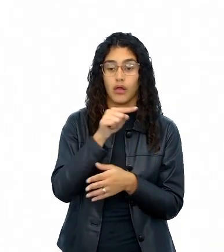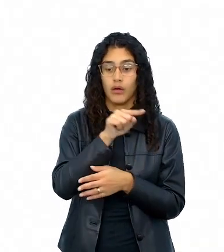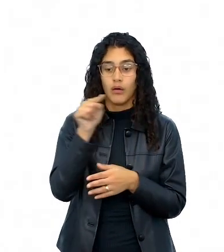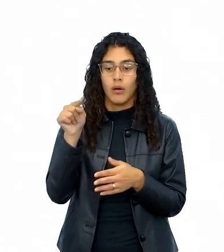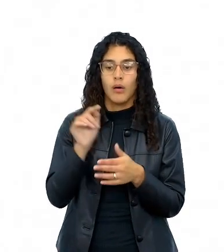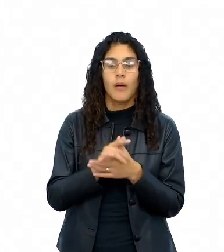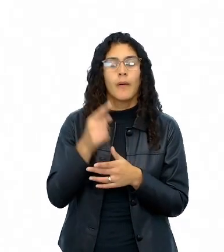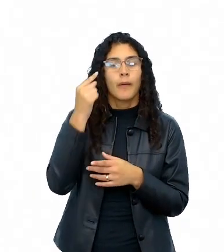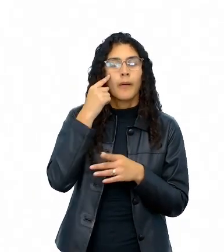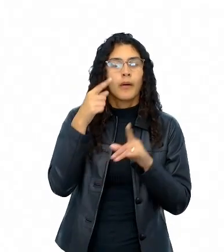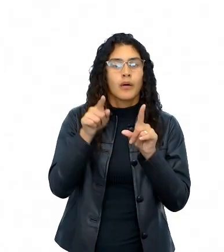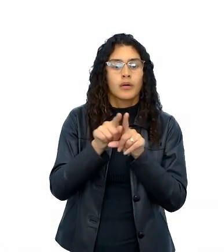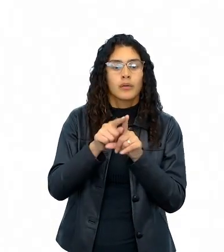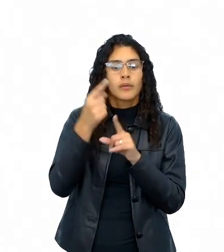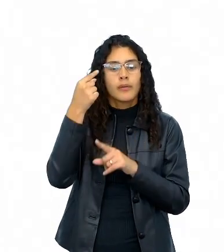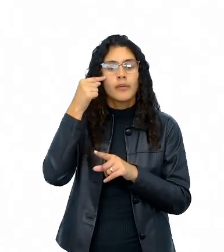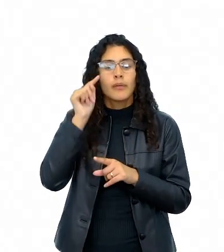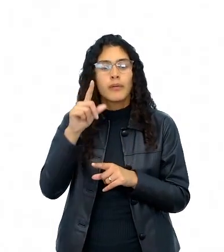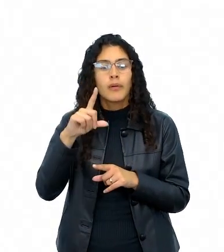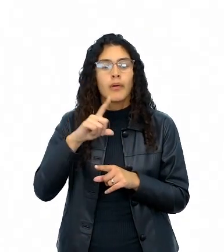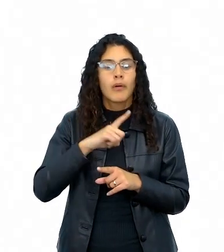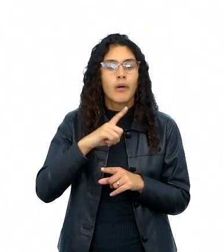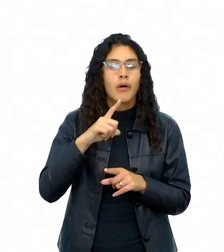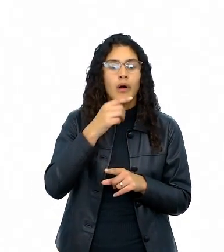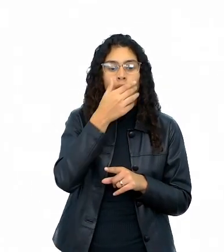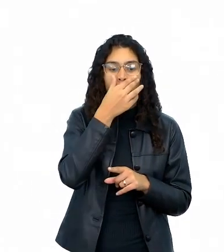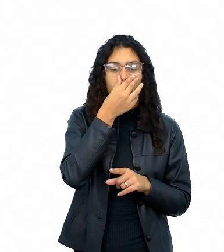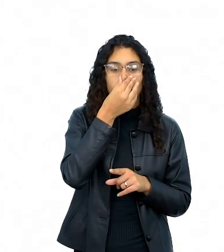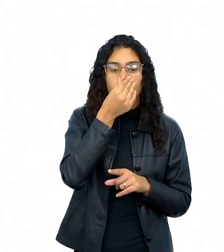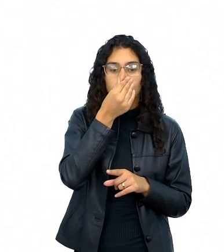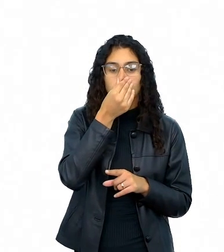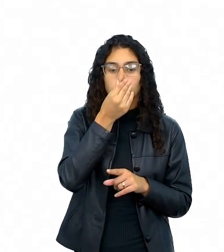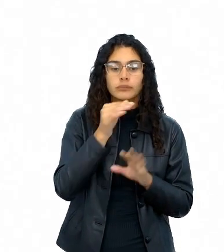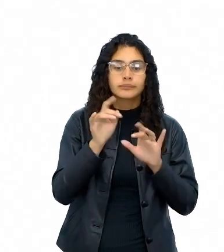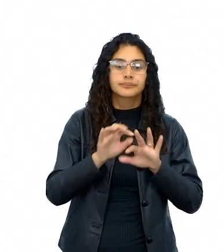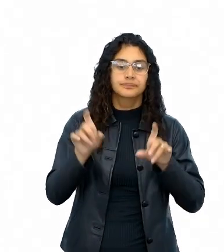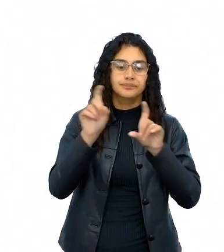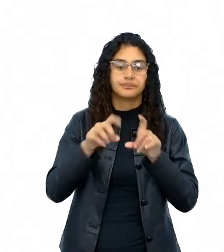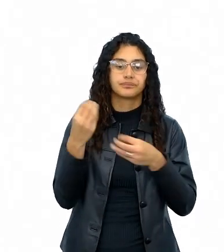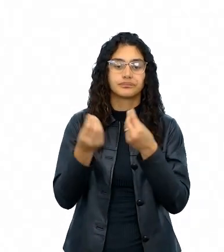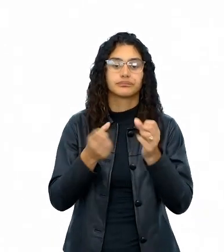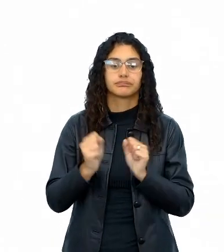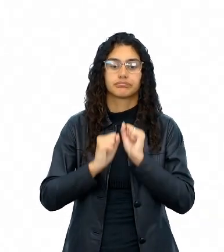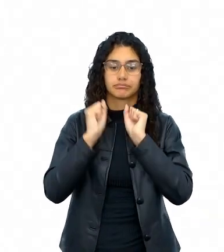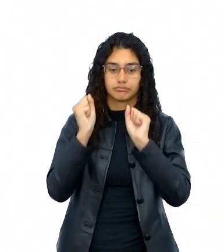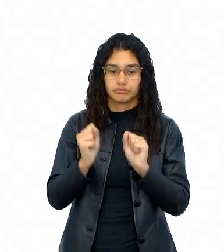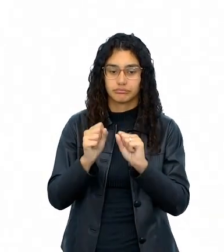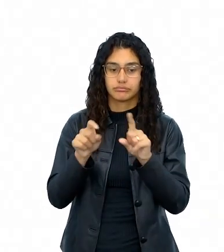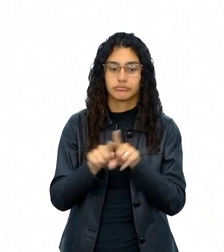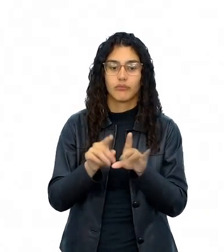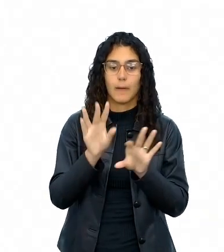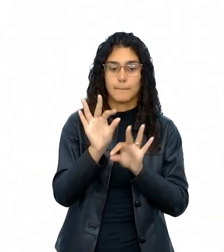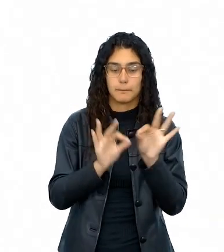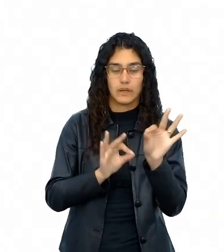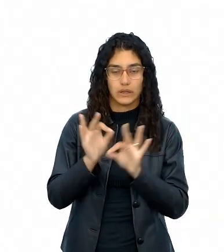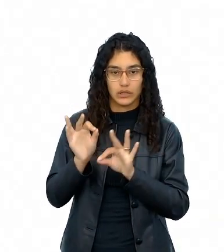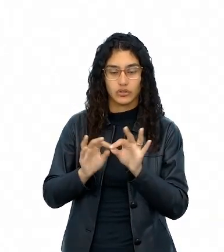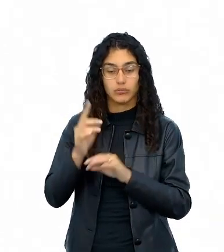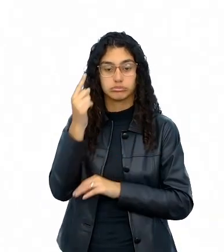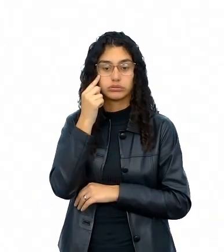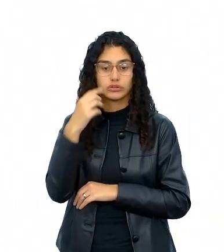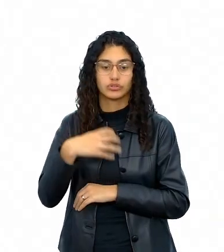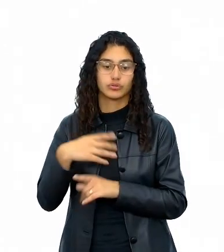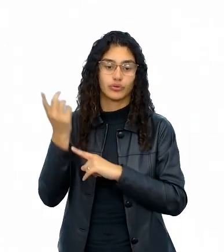vocês, pensar nessa ideia do pensamento computacional, né, e de como que vocês podem planejar, pensando aí